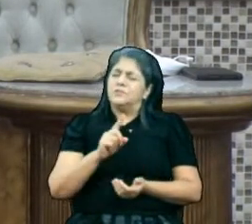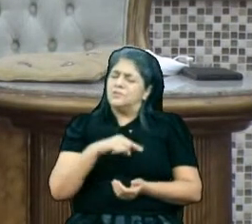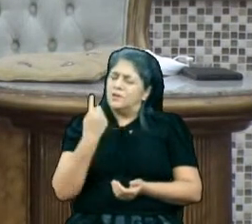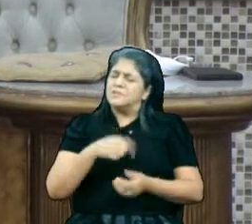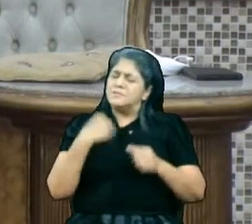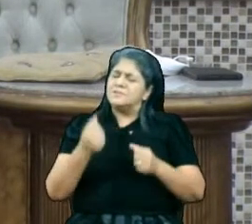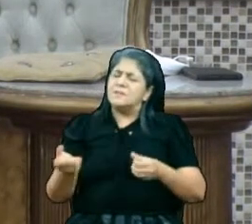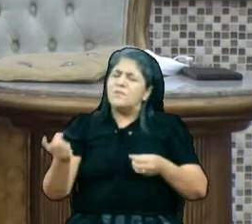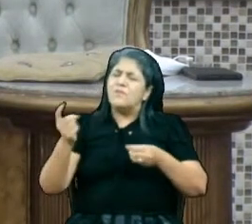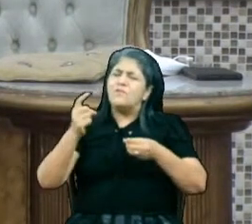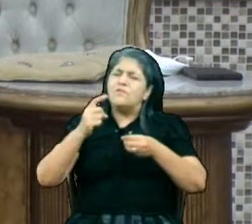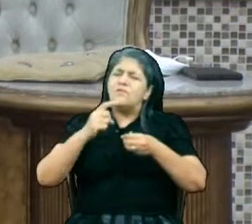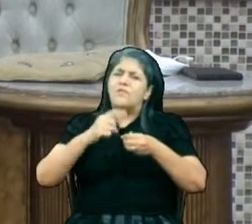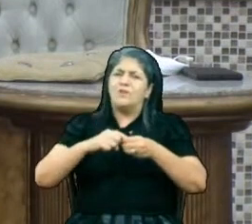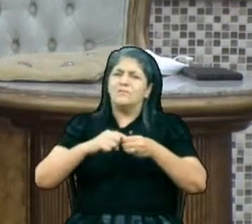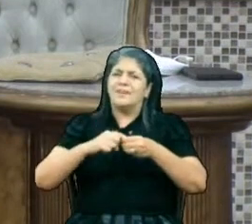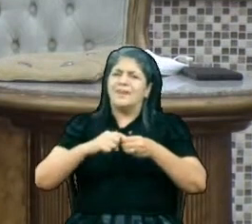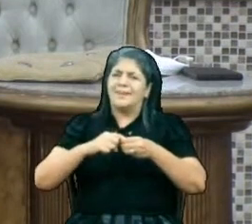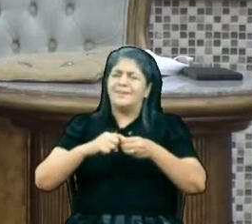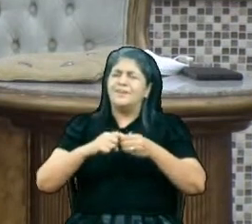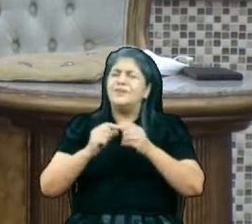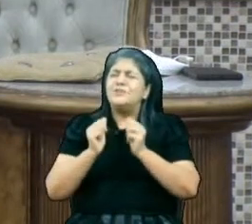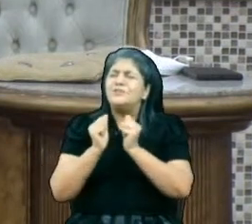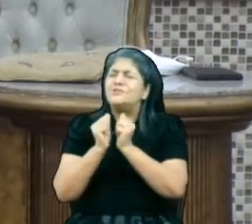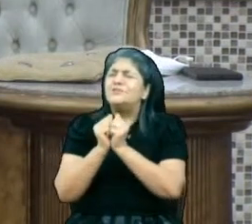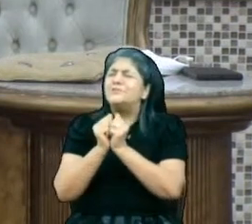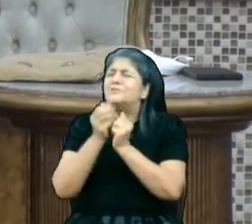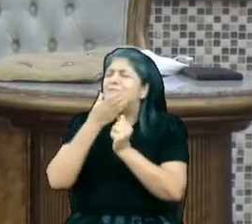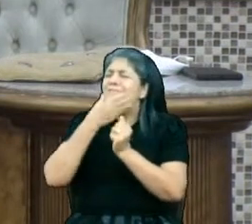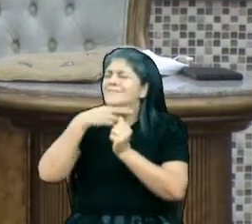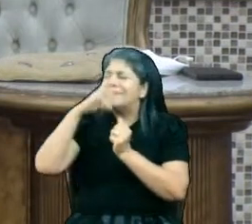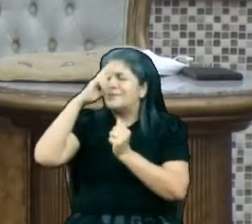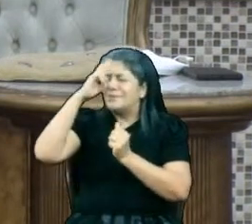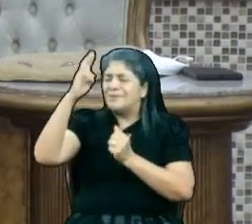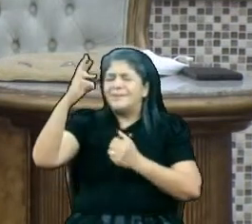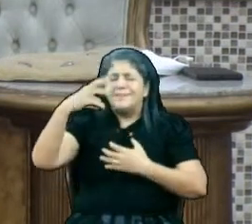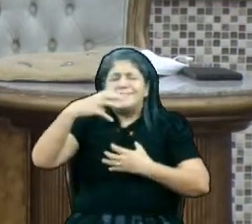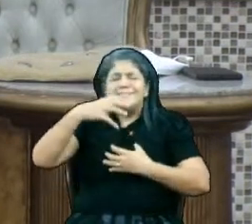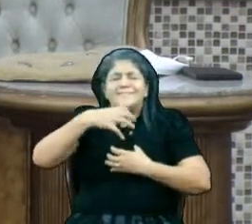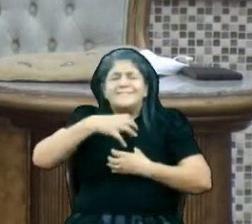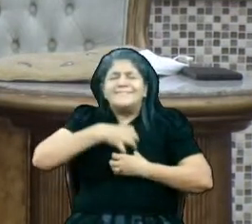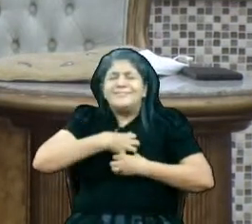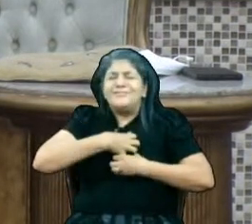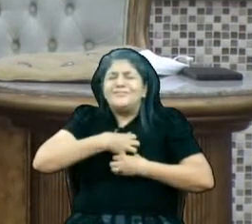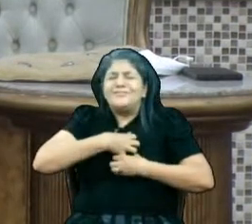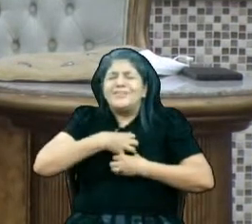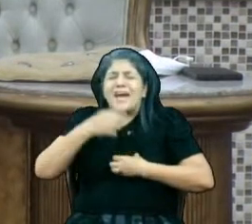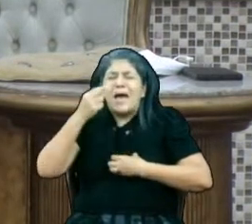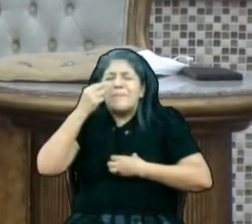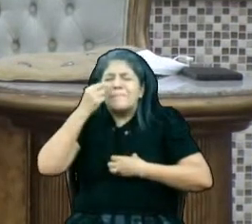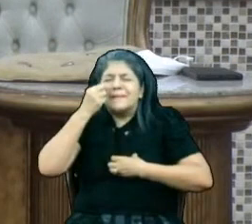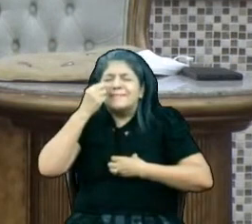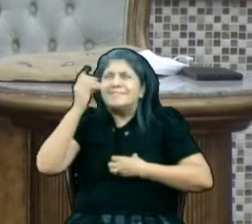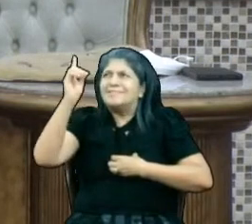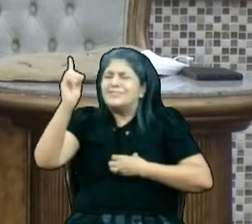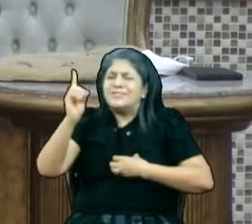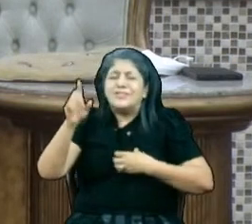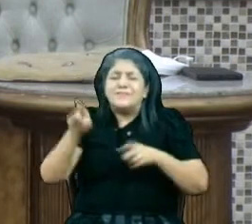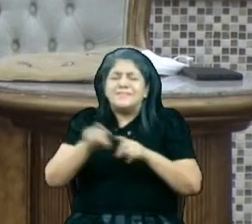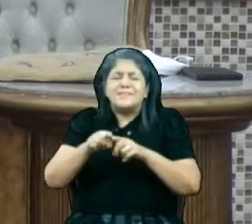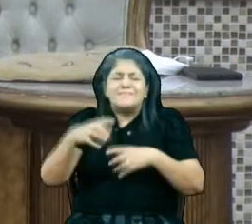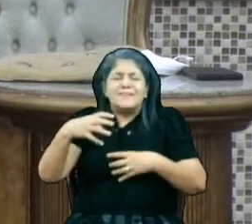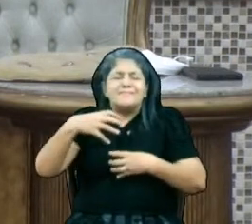Volte volte como o salmista de Senhor eu quero sentir o gozo da salvação da minha vida